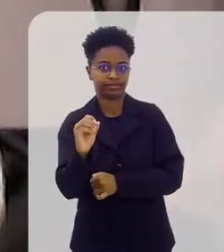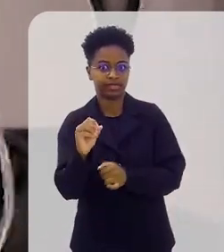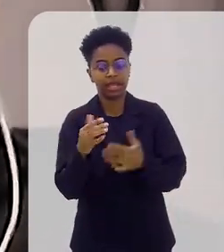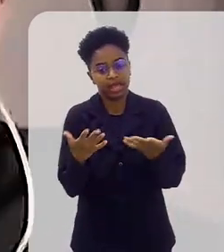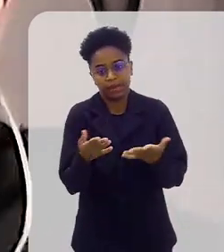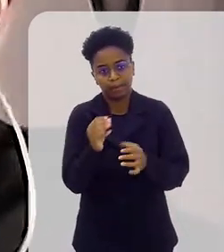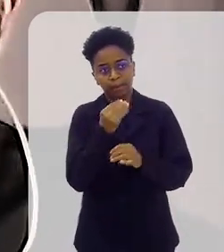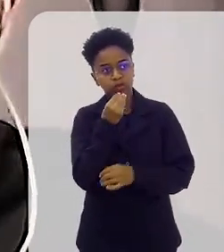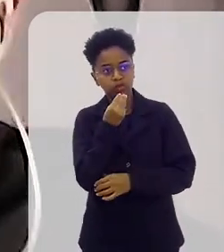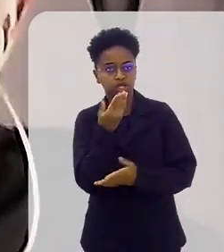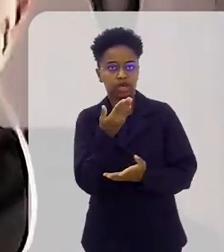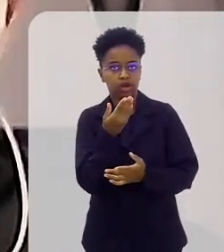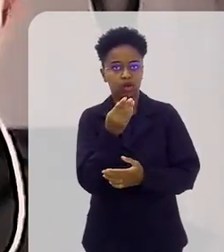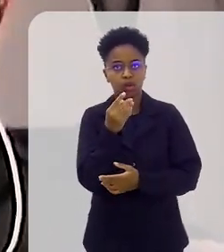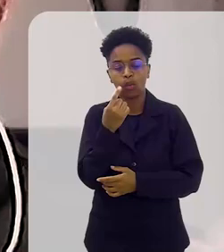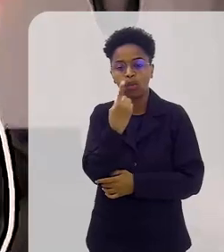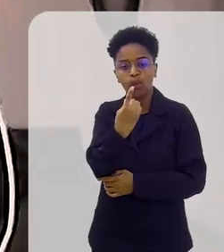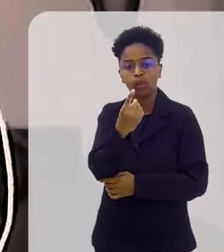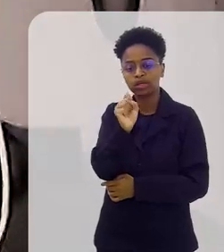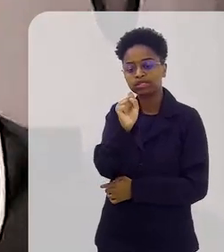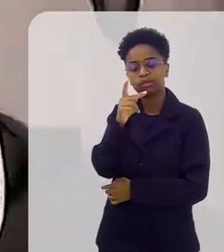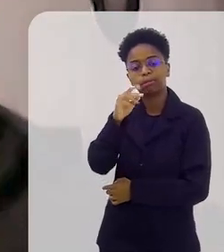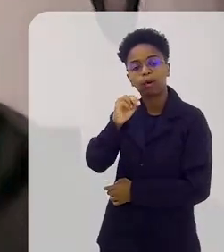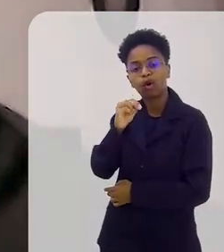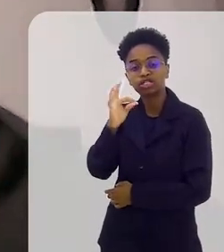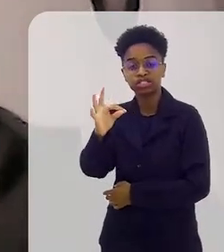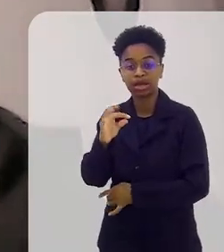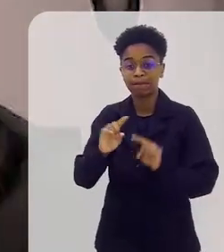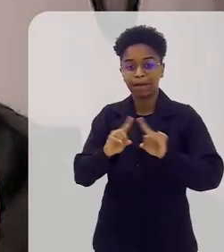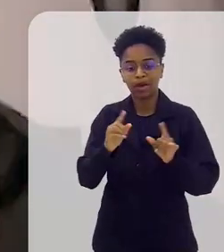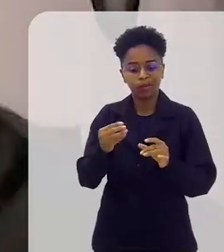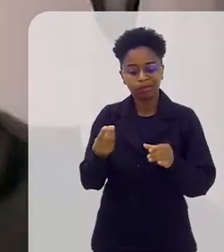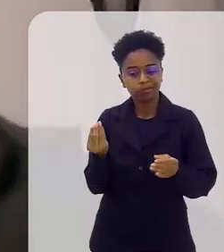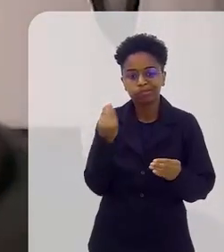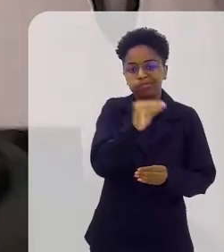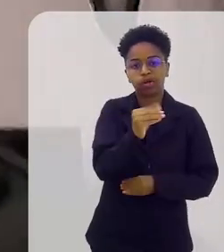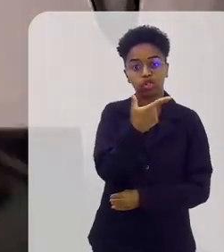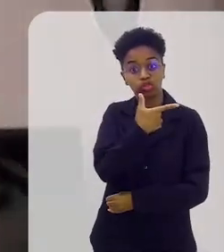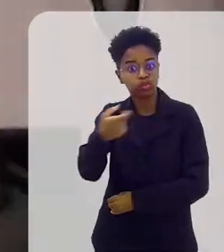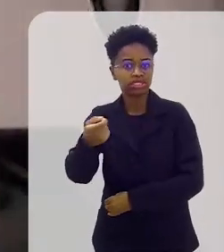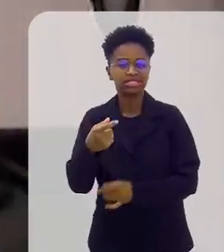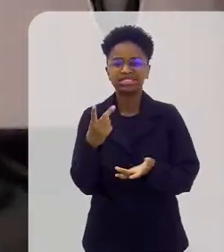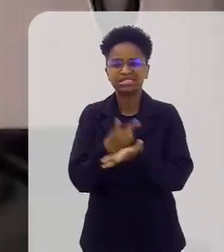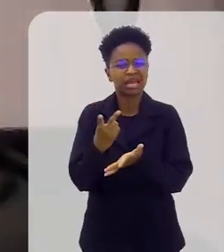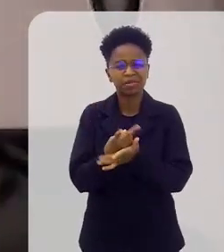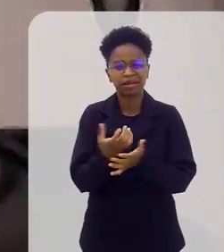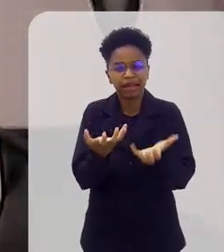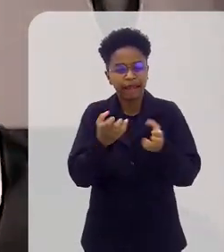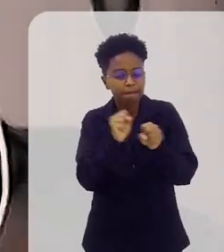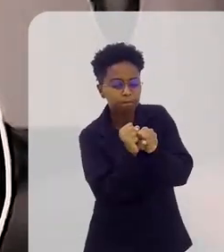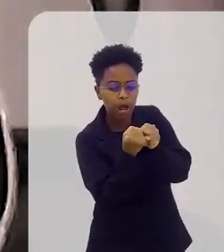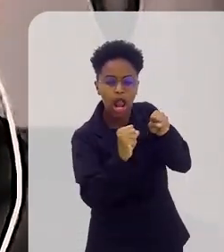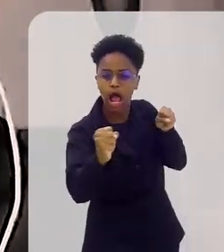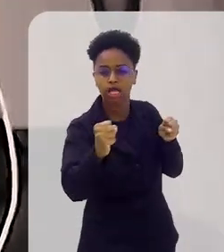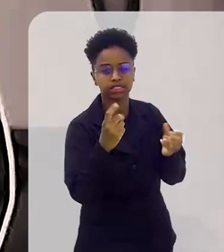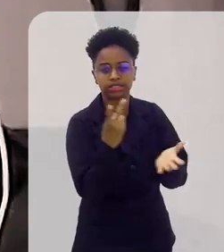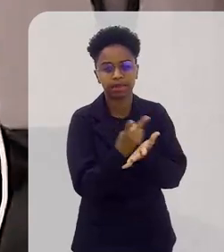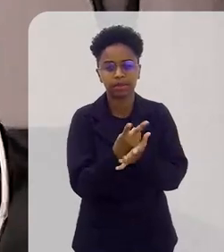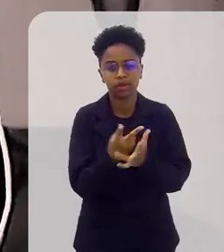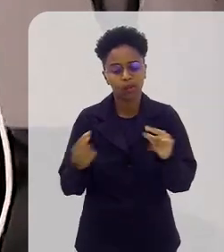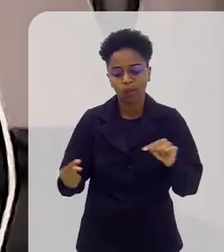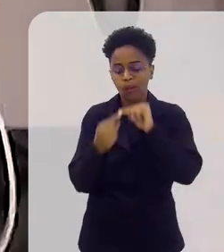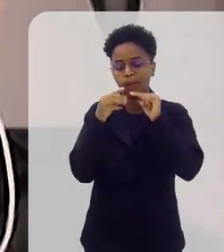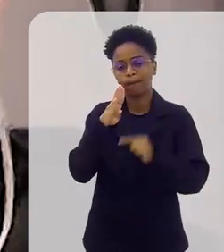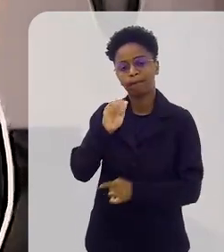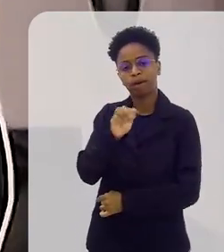botar um spot light, ele botava 200 spots. Então, o João sempre teve essa dimensão